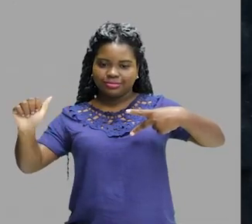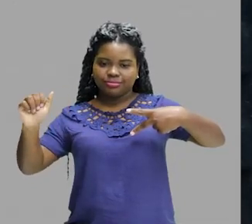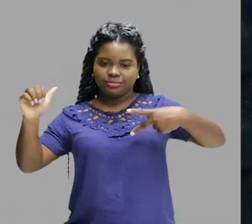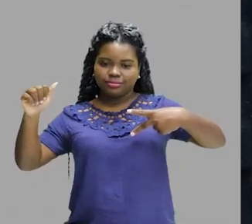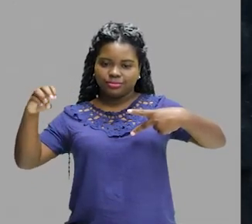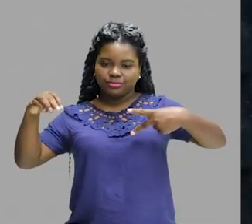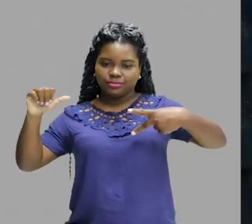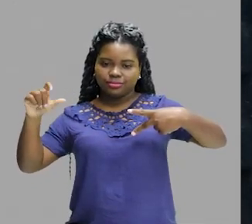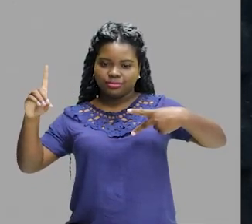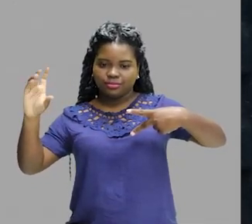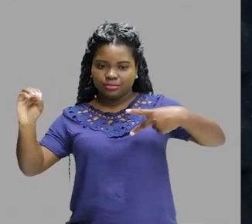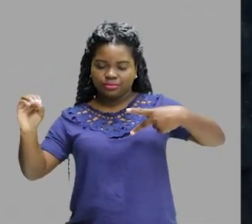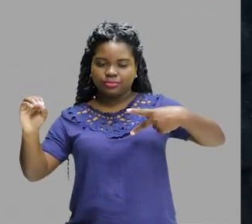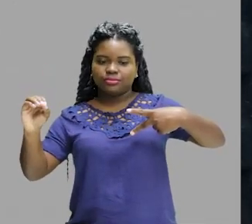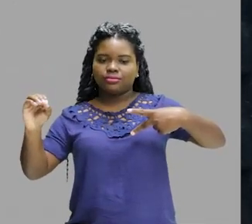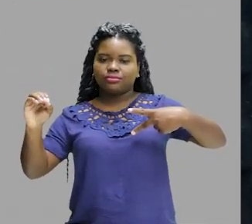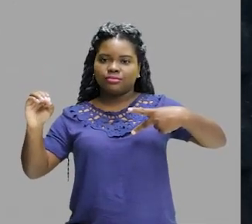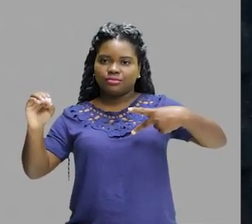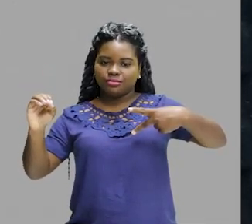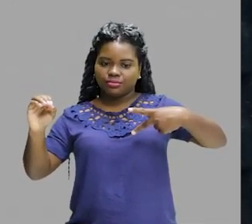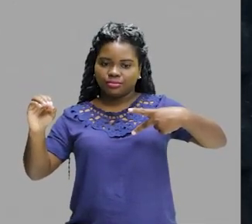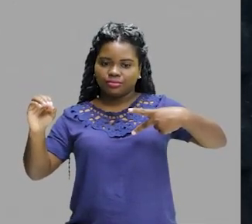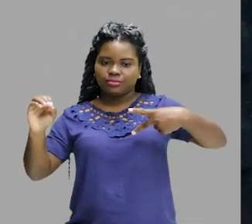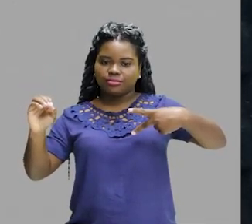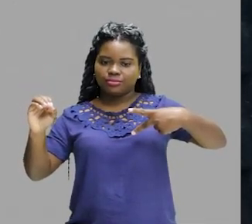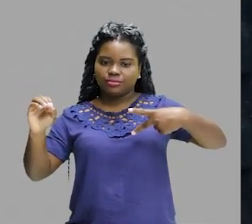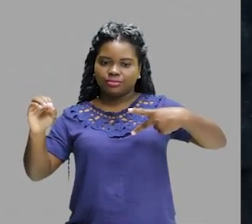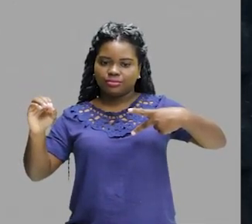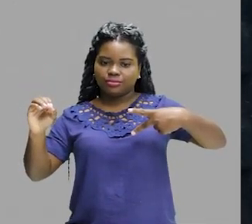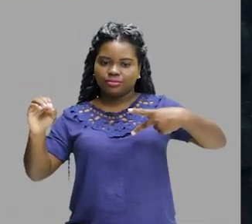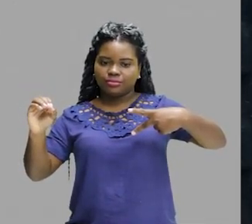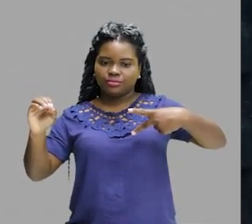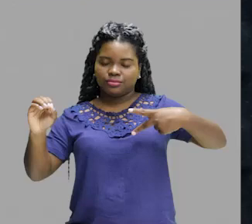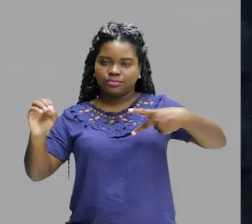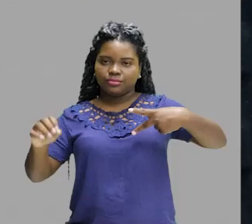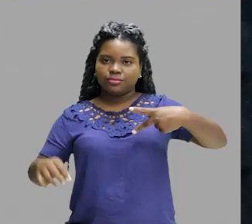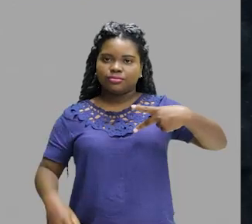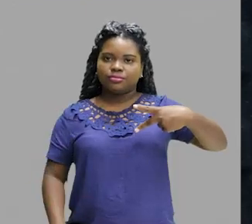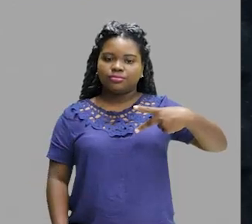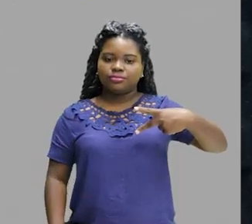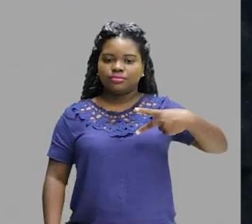Subjuntivo, pretérito perfeito composto, haya amado.